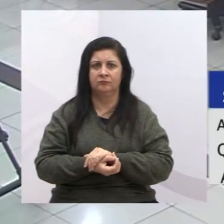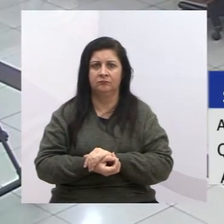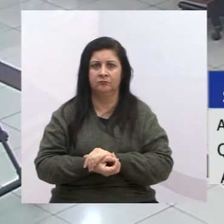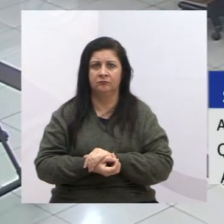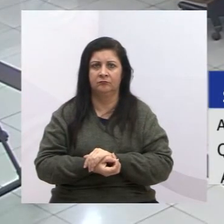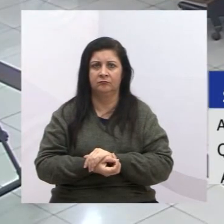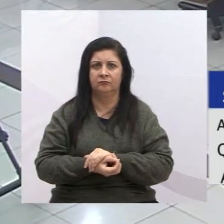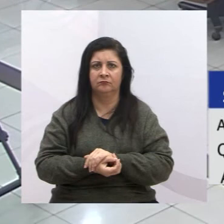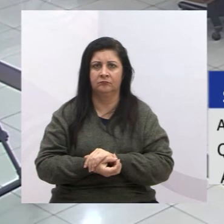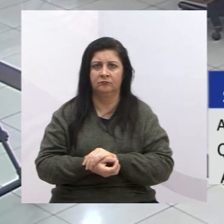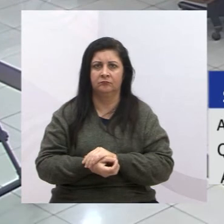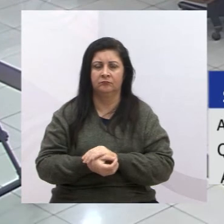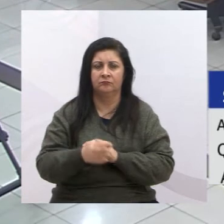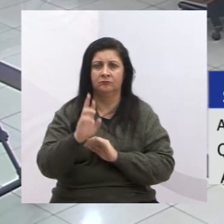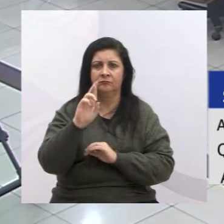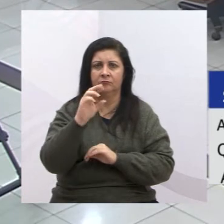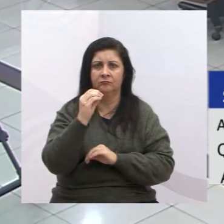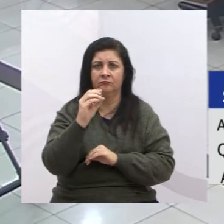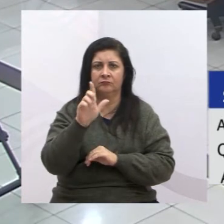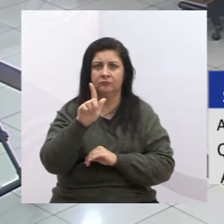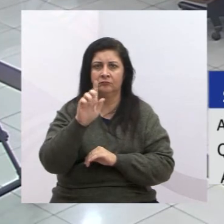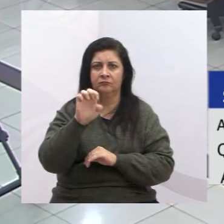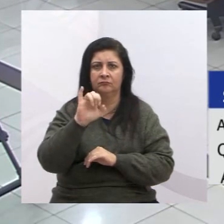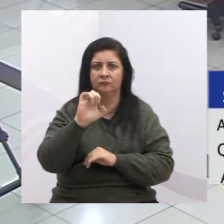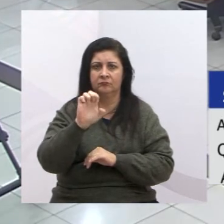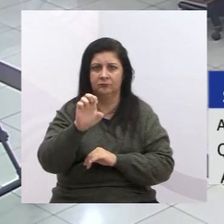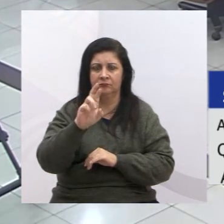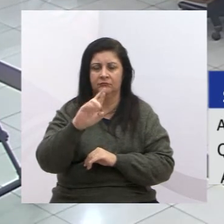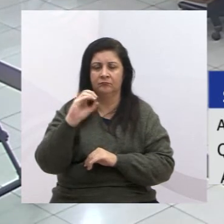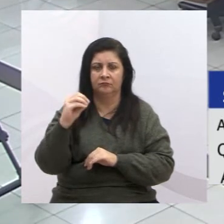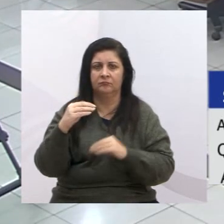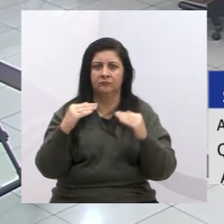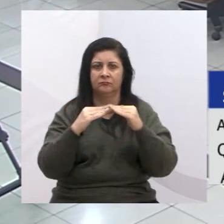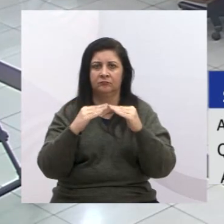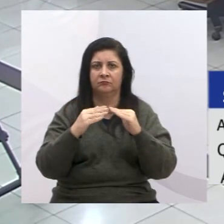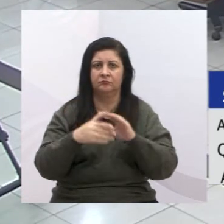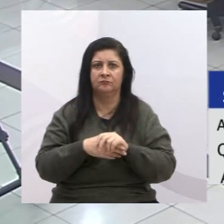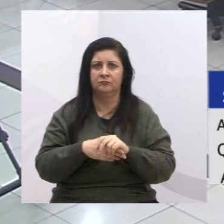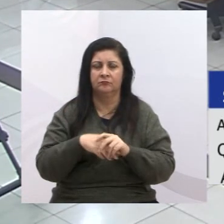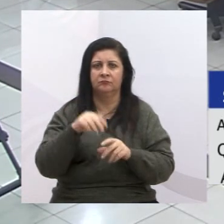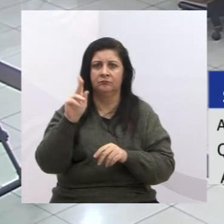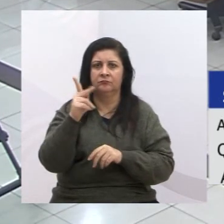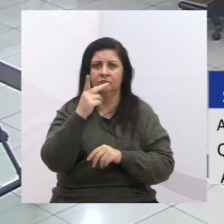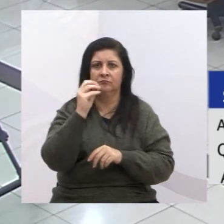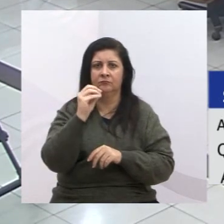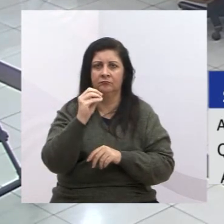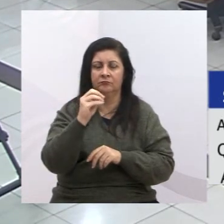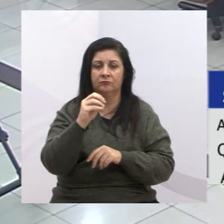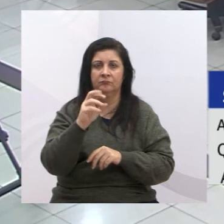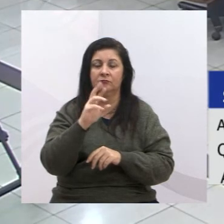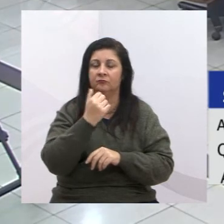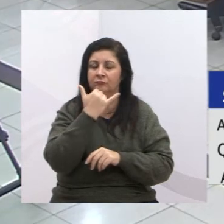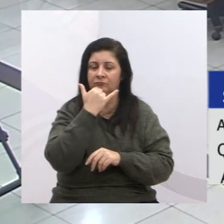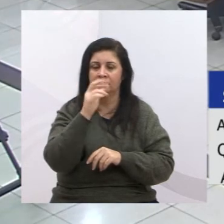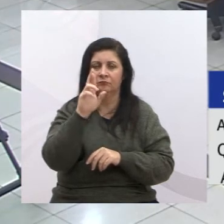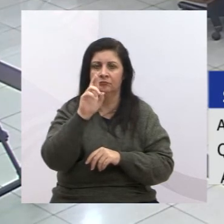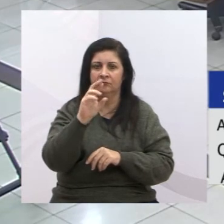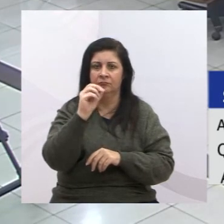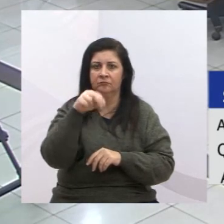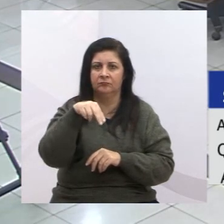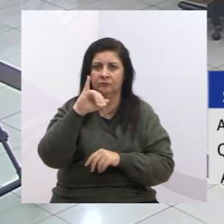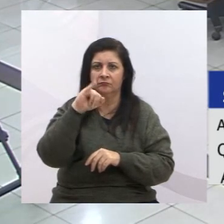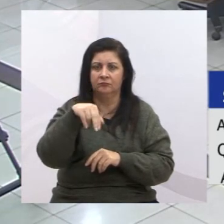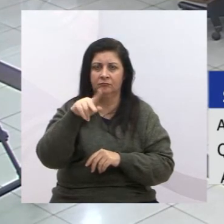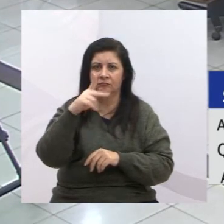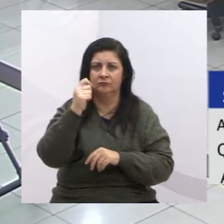o vereador Rogério Timóteo? Favorável. Como vota o vereador Roninha? Eu só quero justificar e dar os